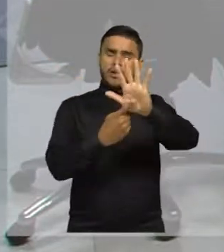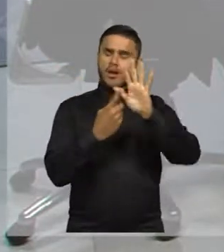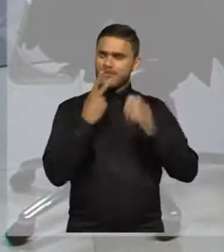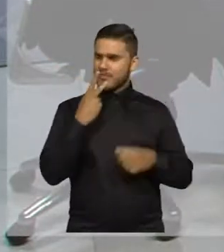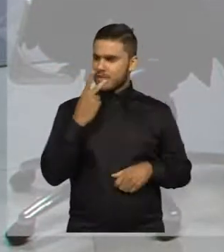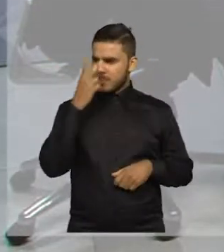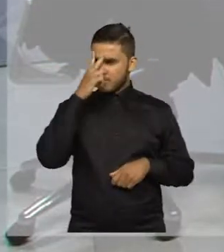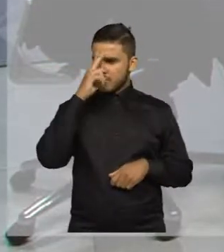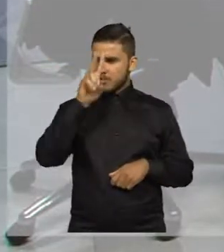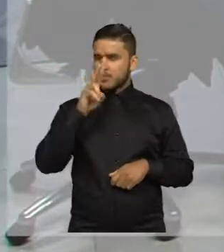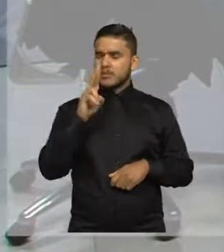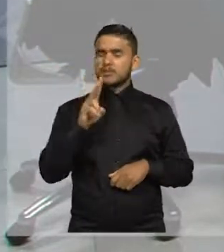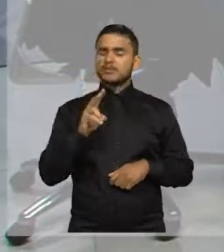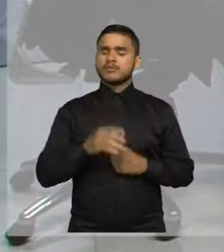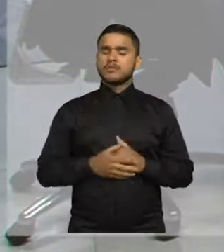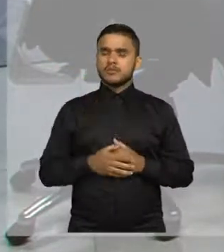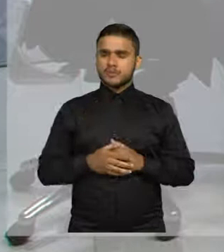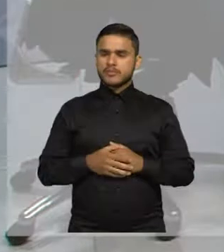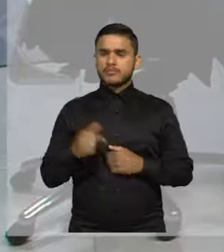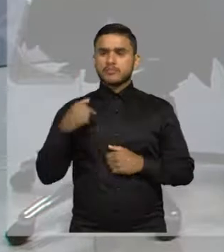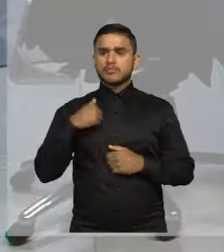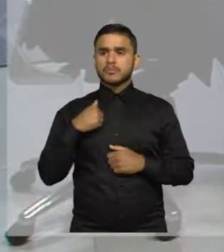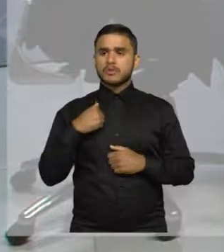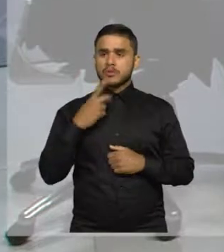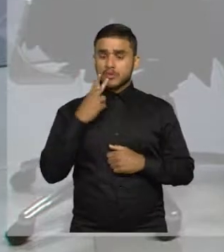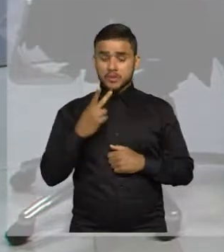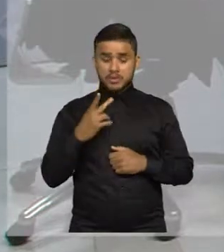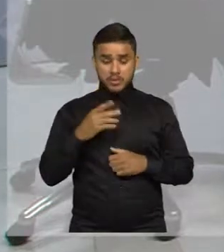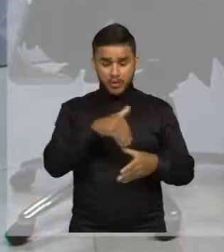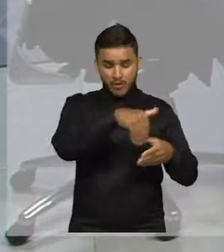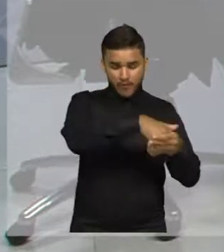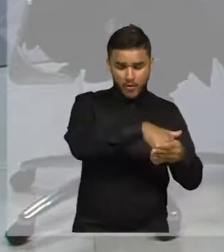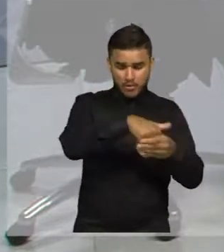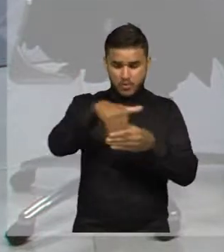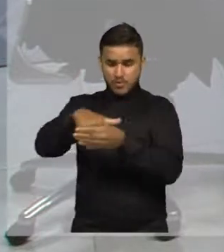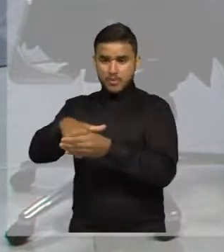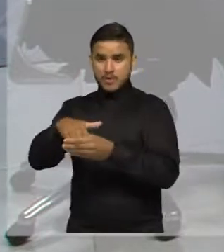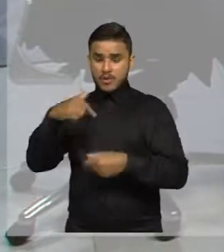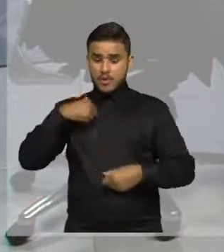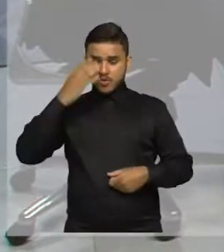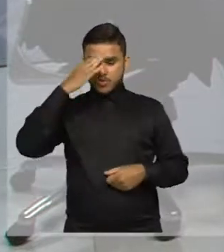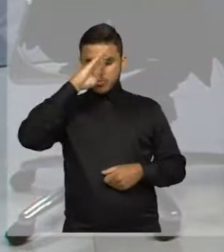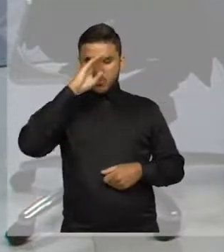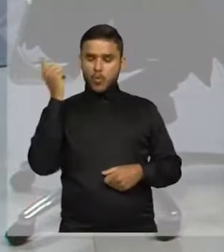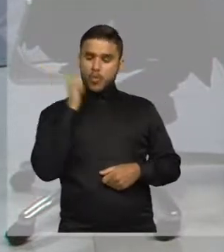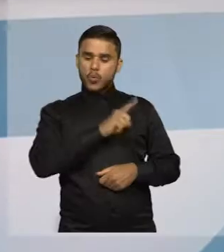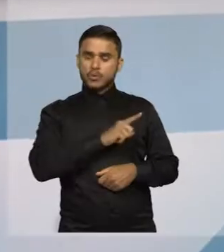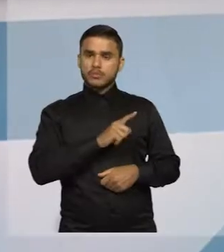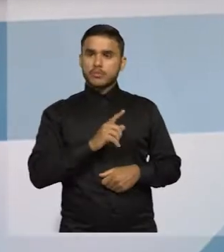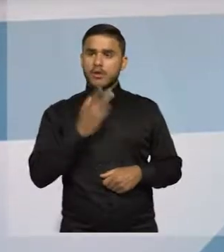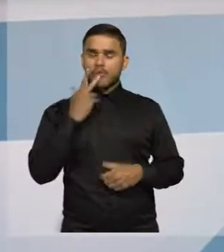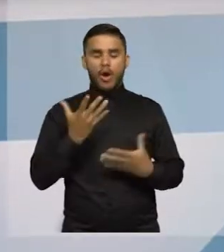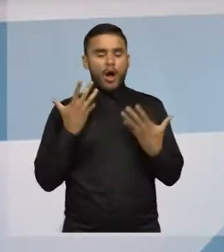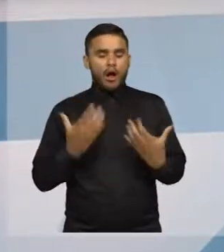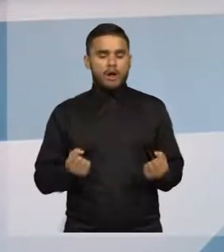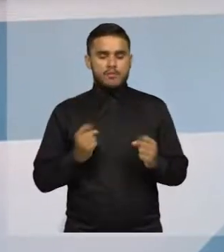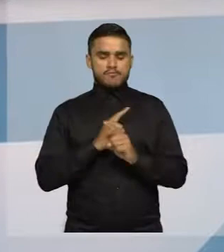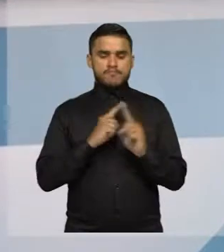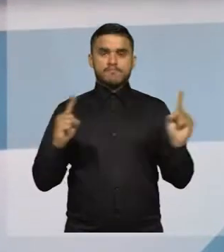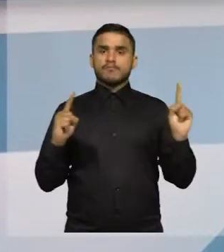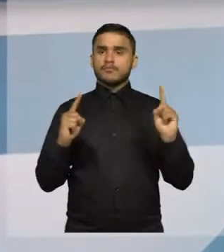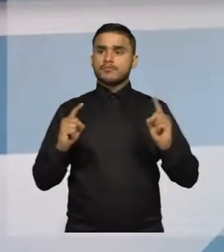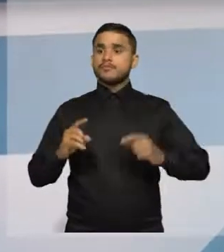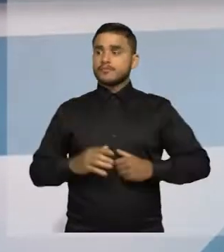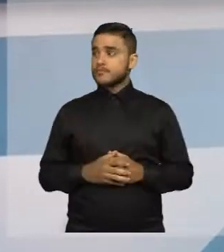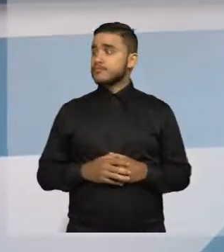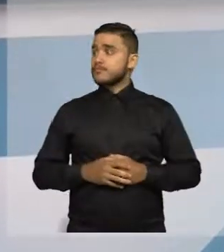ele levantou suspeição dizendo que não aceitaria o resultado das urnas se não lhe fosse favorável. Isso é das muitas